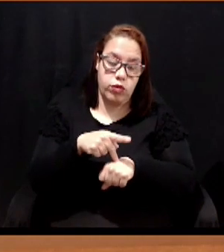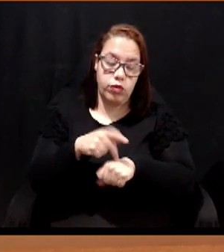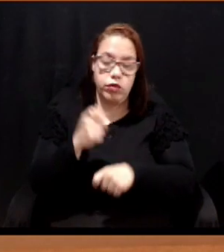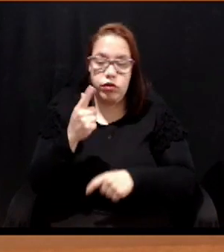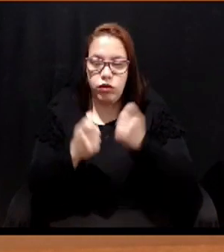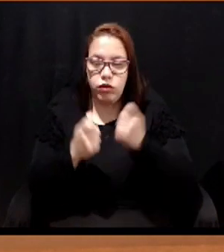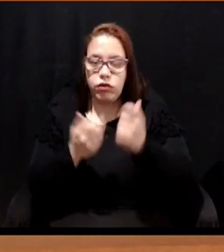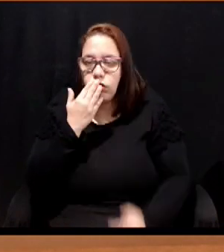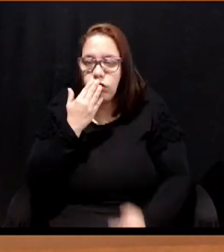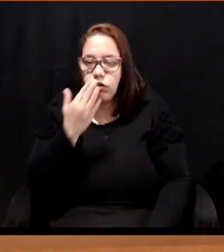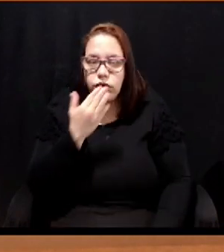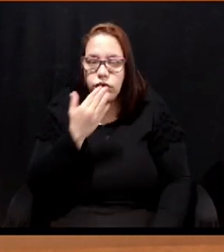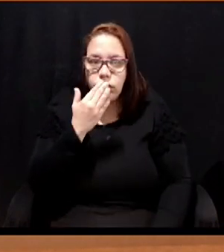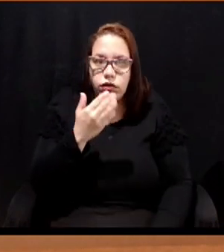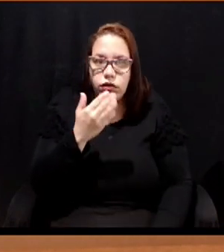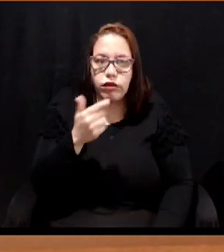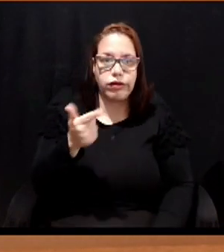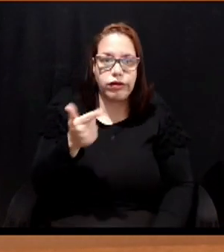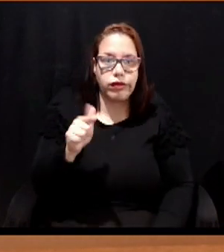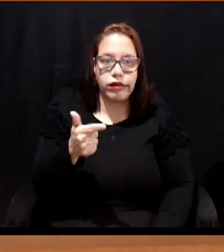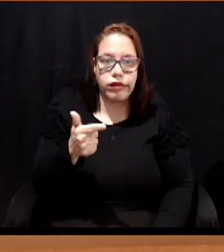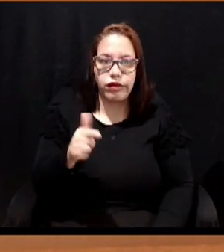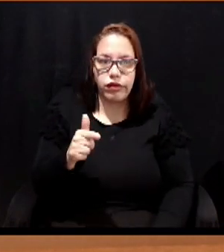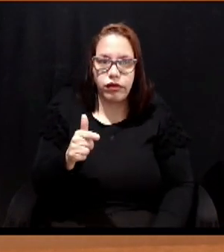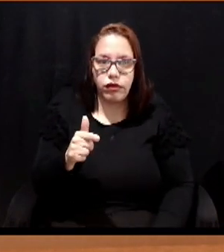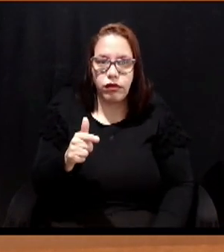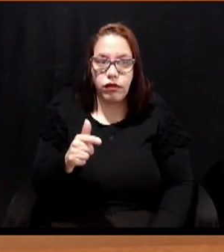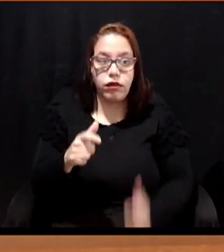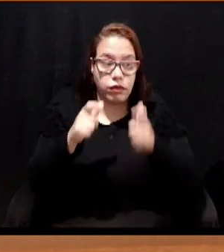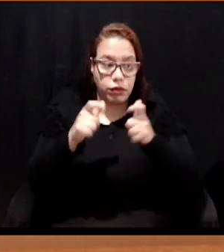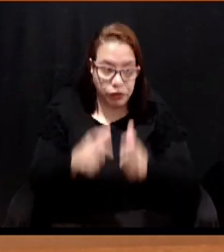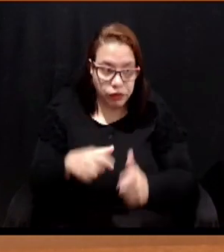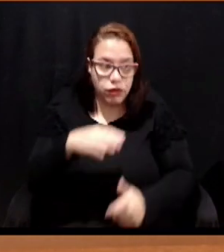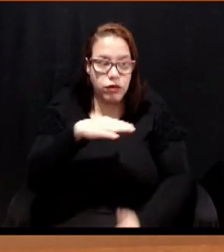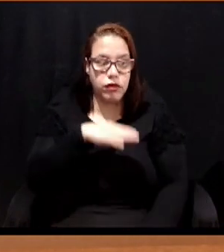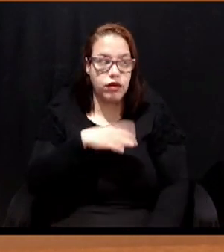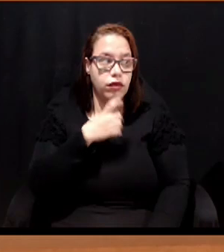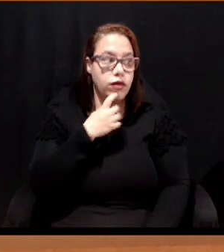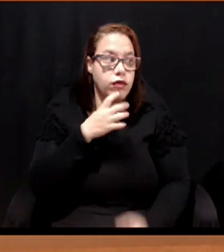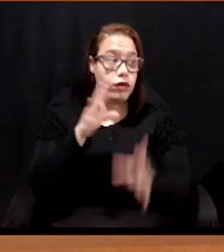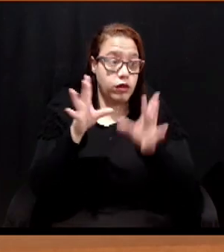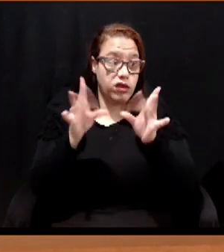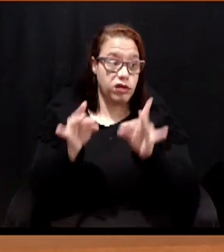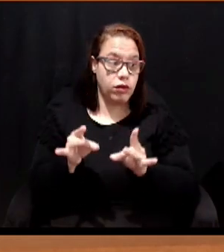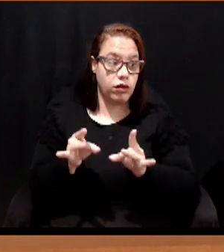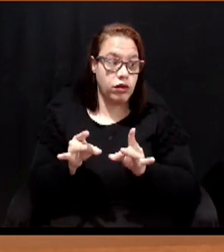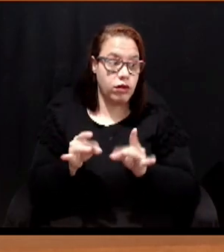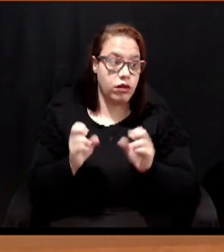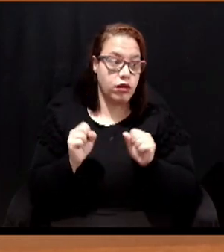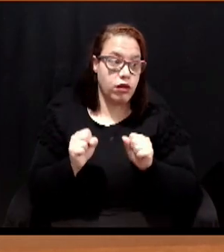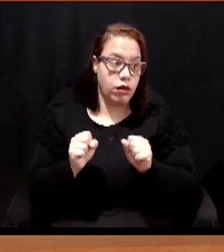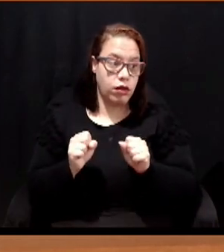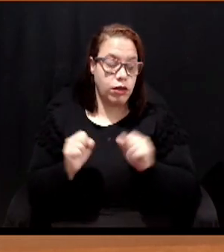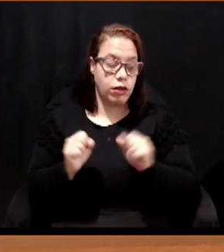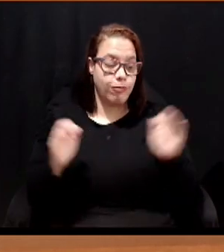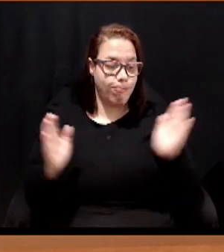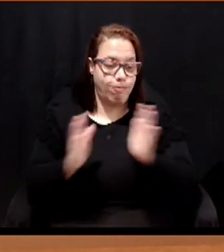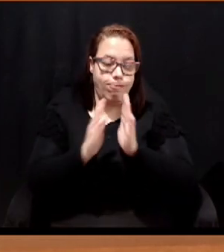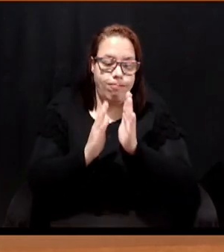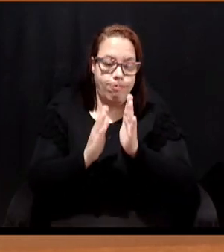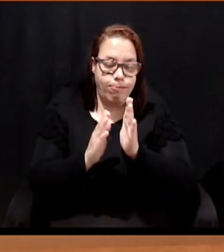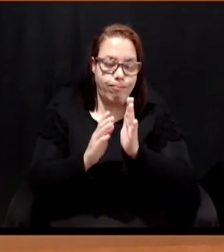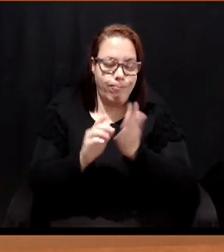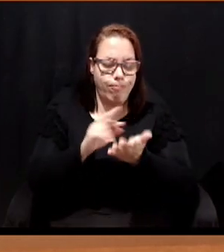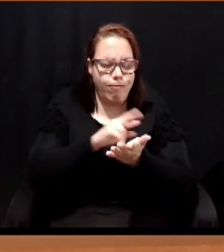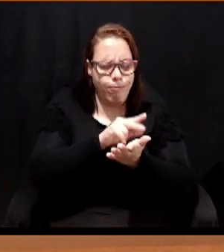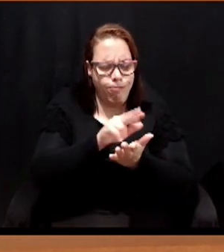e nós não tínhamos um órgão na cidade que pudesse fazer frente a essas demandas